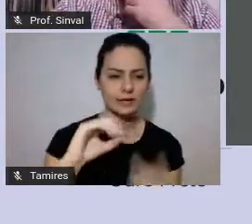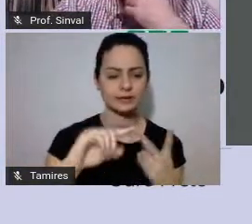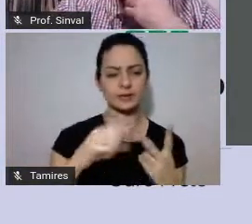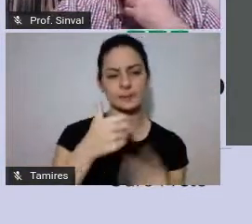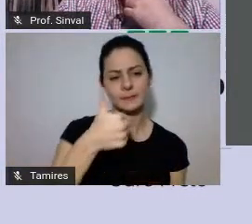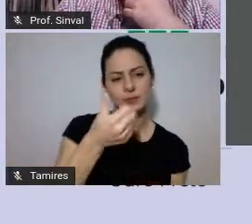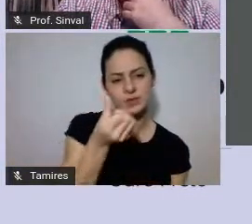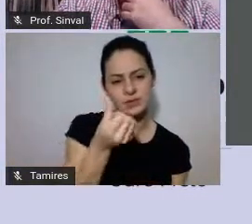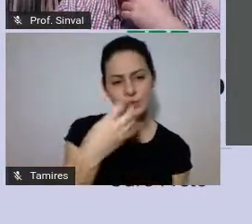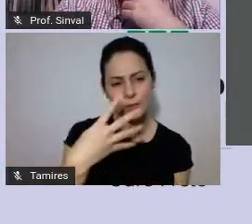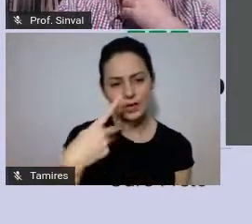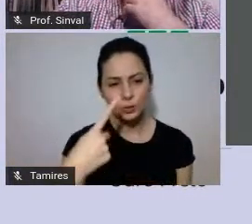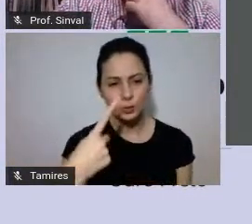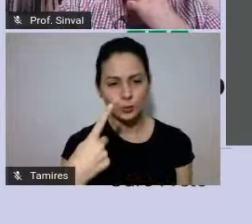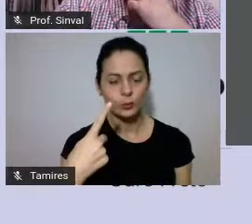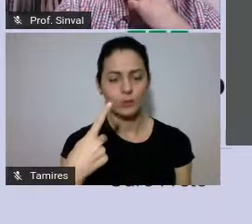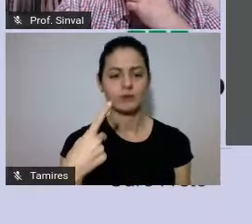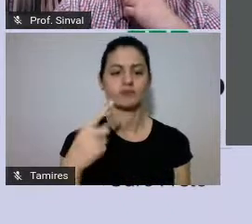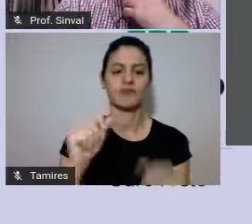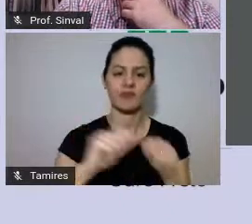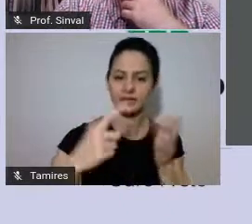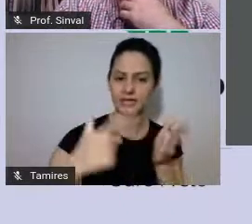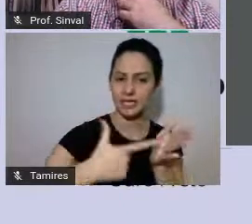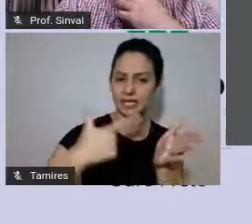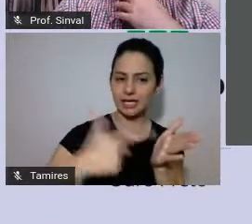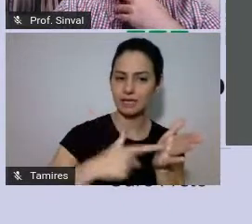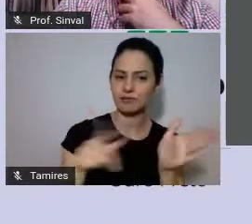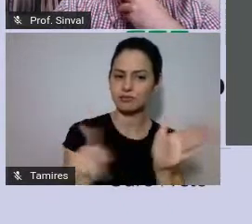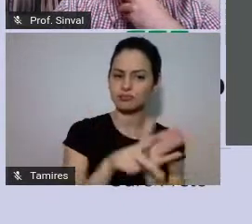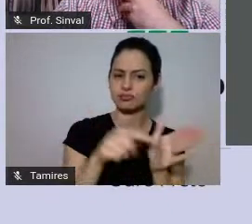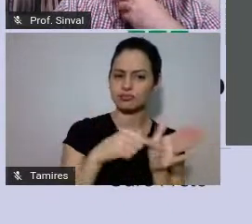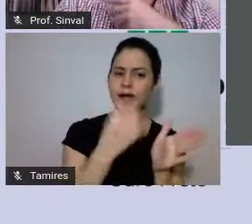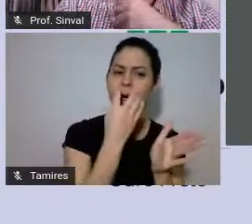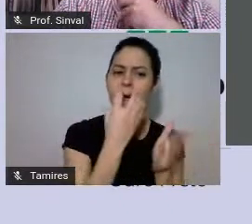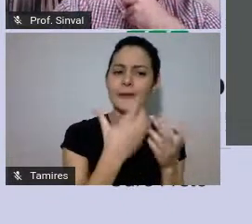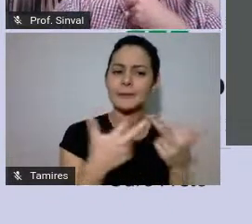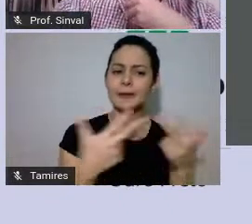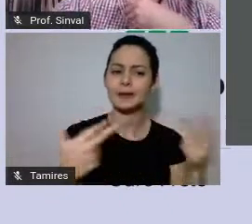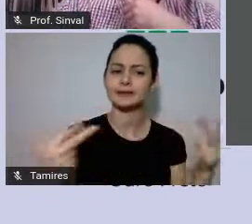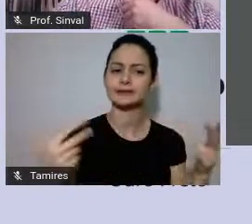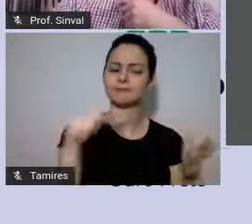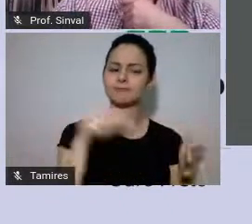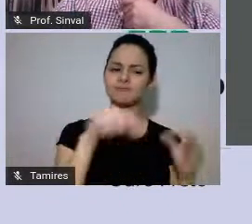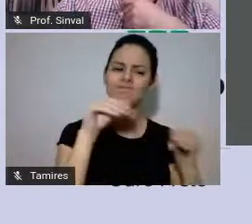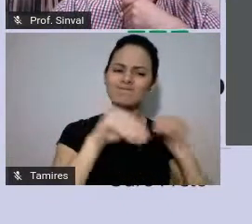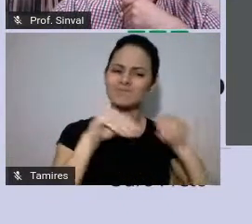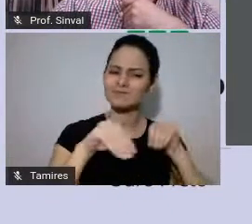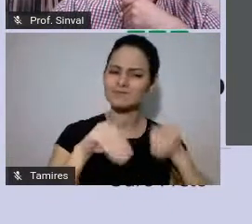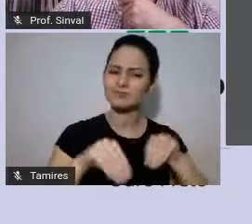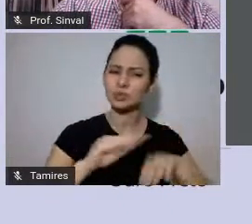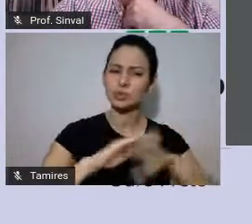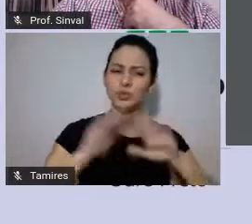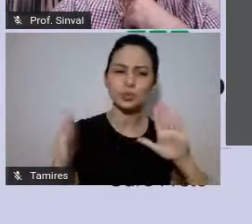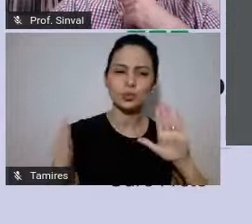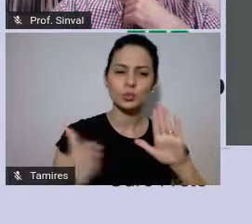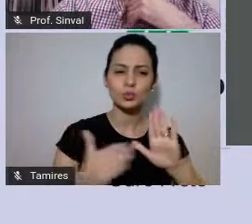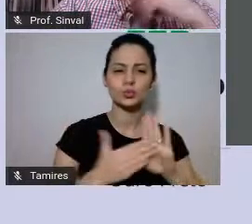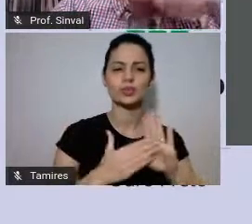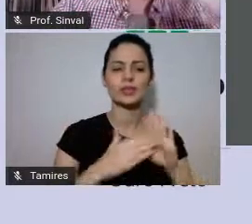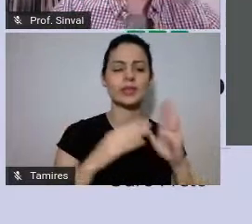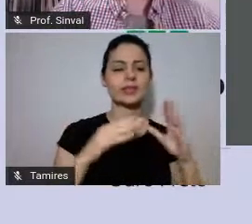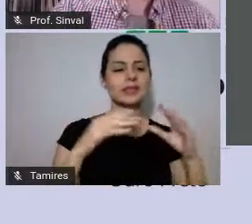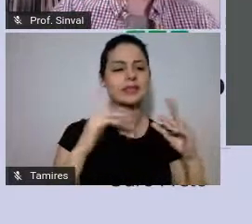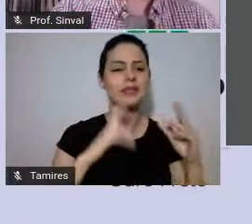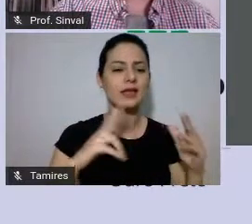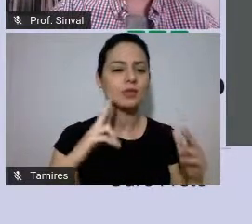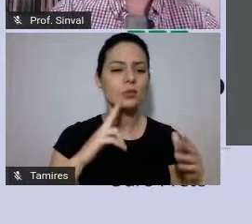ele constrói um livro chamado Livro dos Animais, em que ele registra todas as produções naturais, as